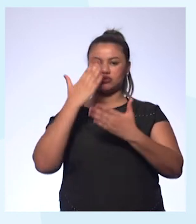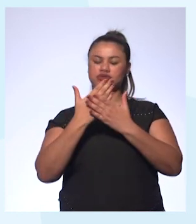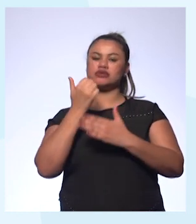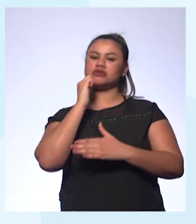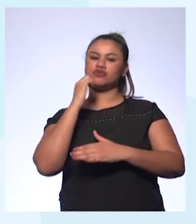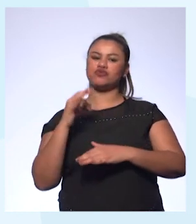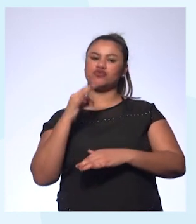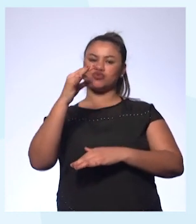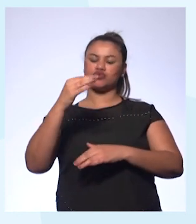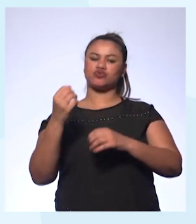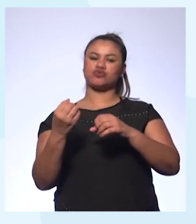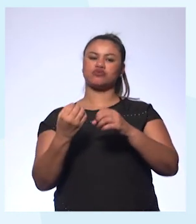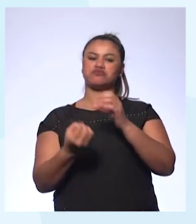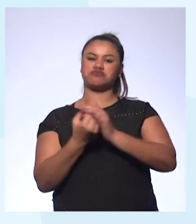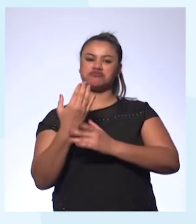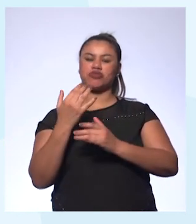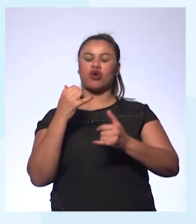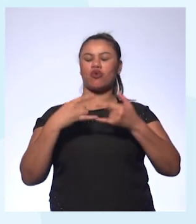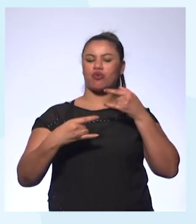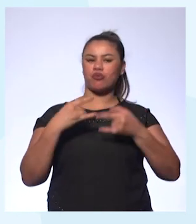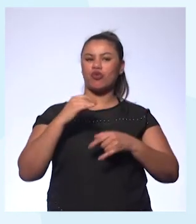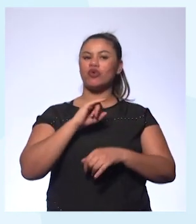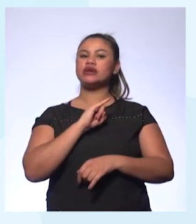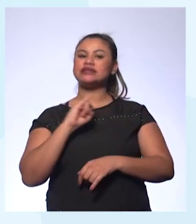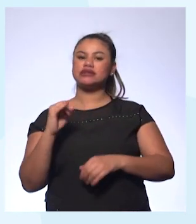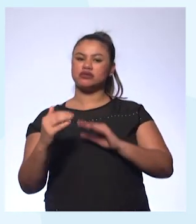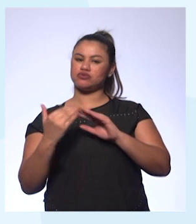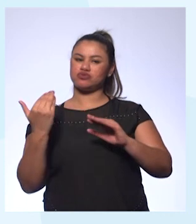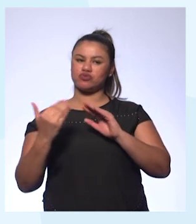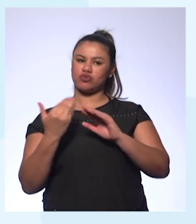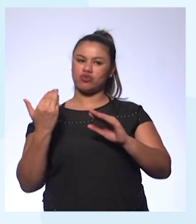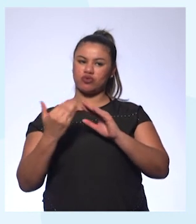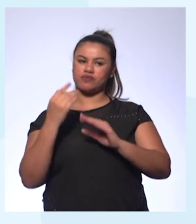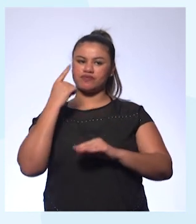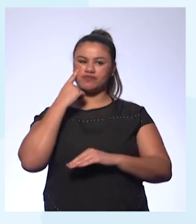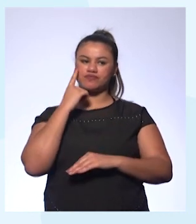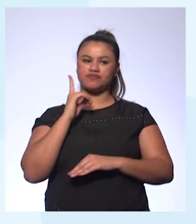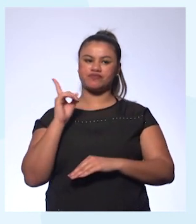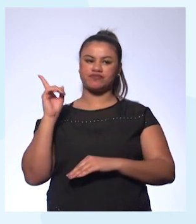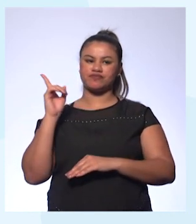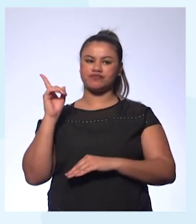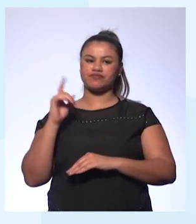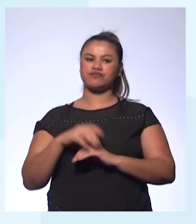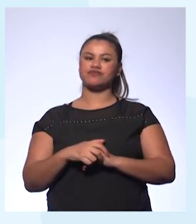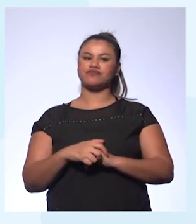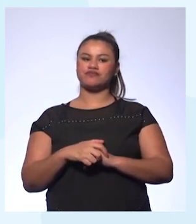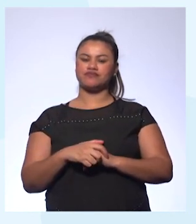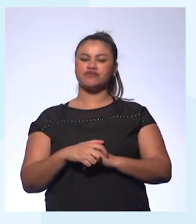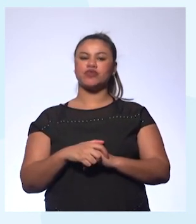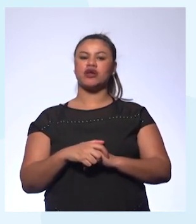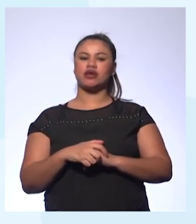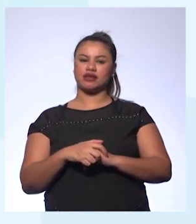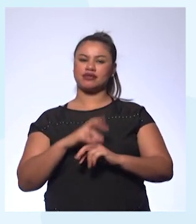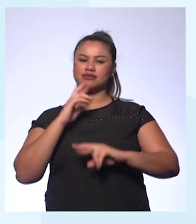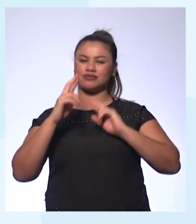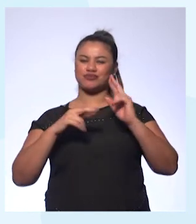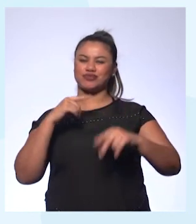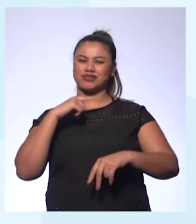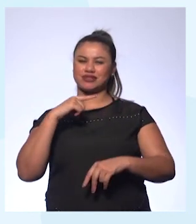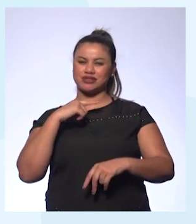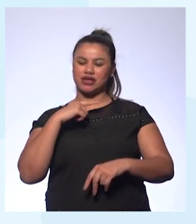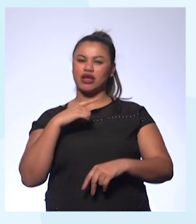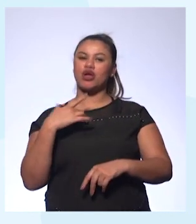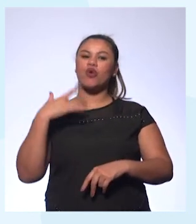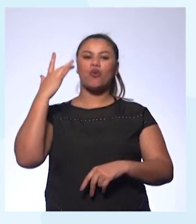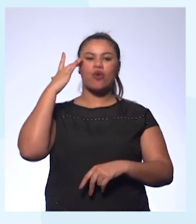cientistas irão construir robôs se você não concordo você fala no I think Will not build PC Então você tem essas respostas